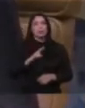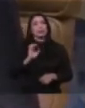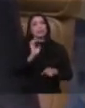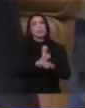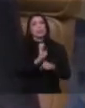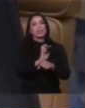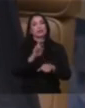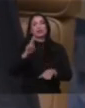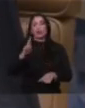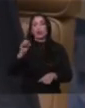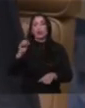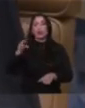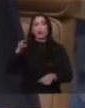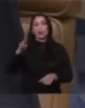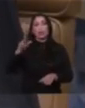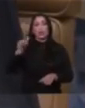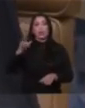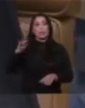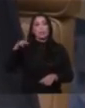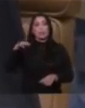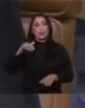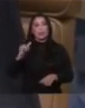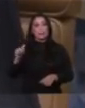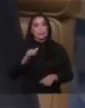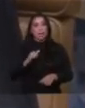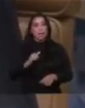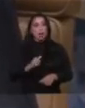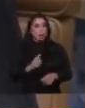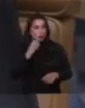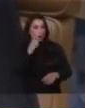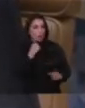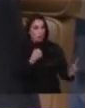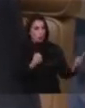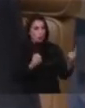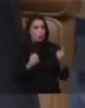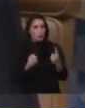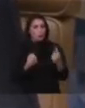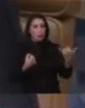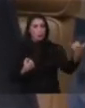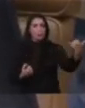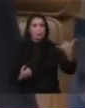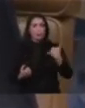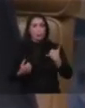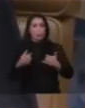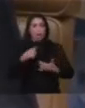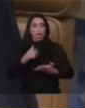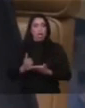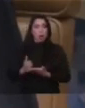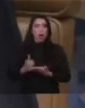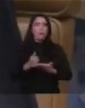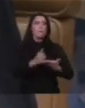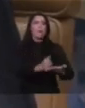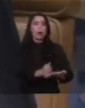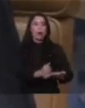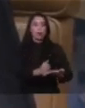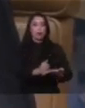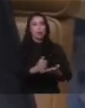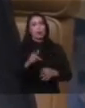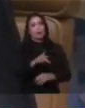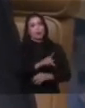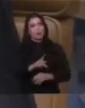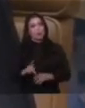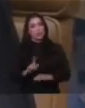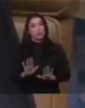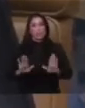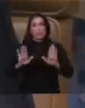O senador Messias de Jesus me disse: eu apoio o presidente, porém